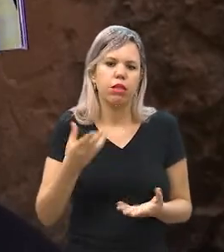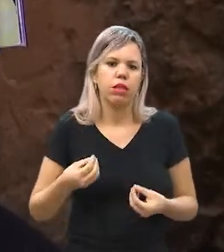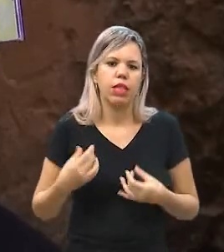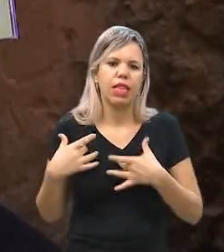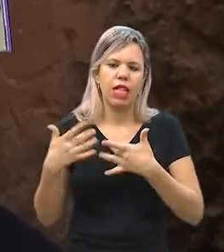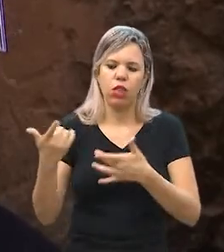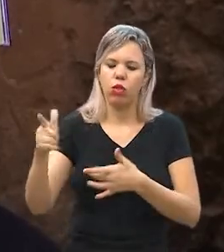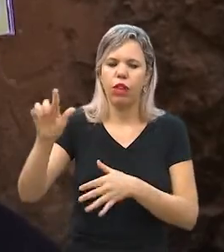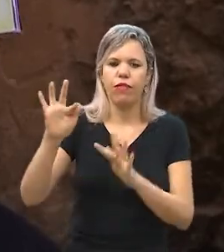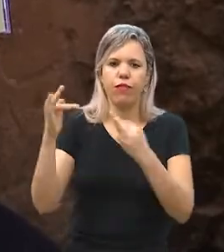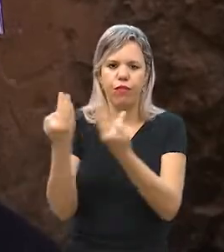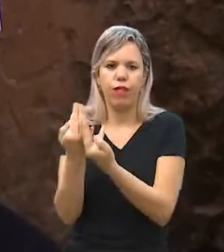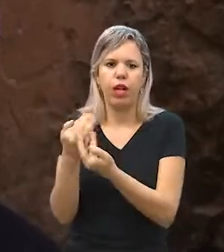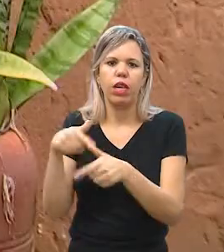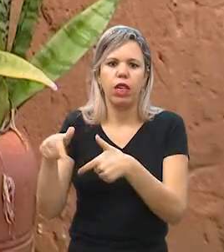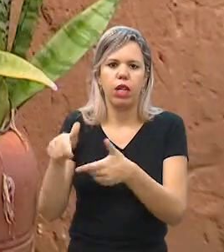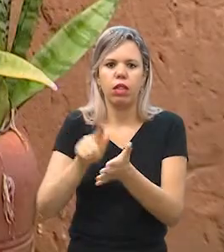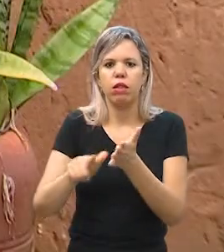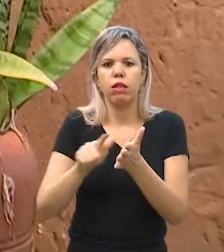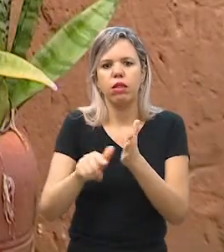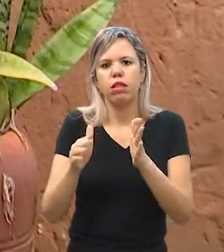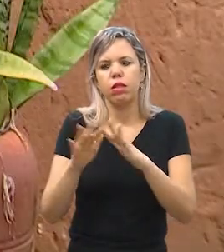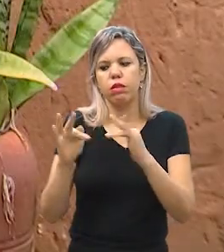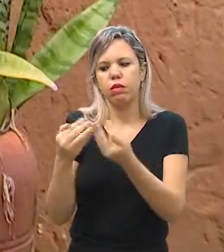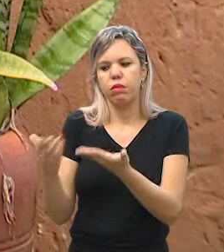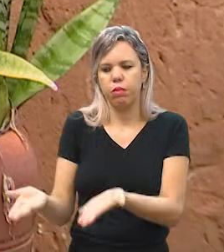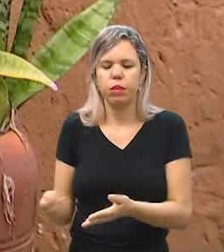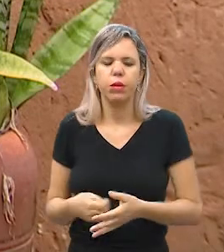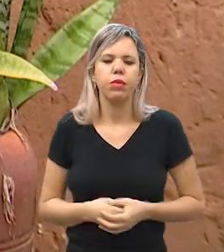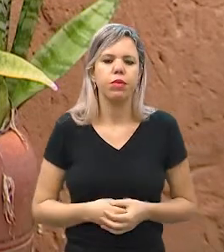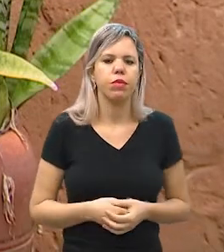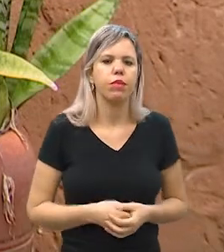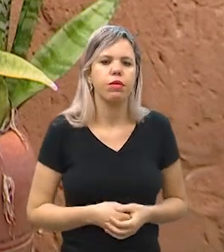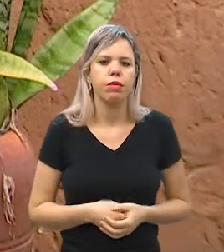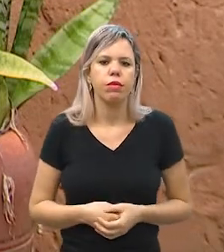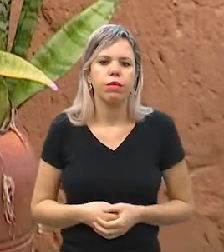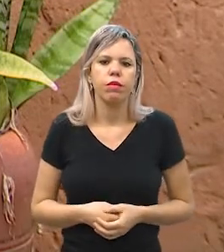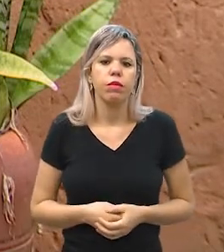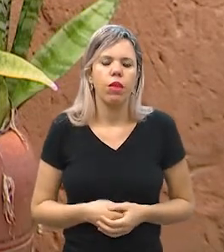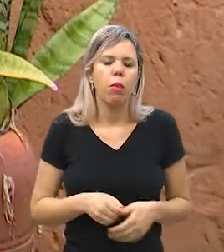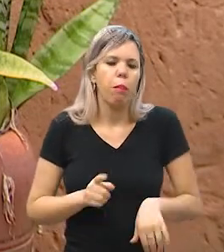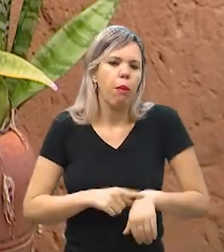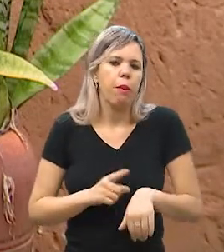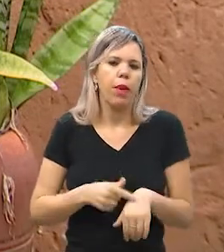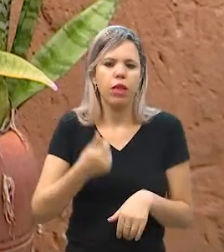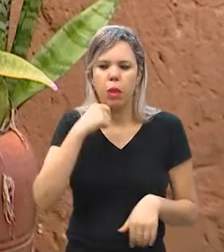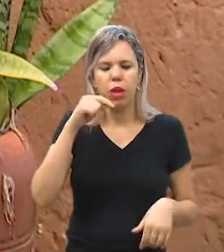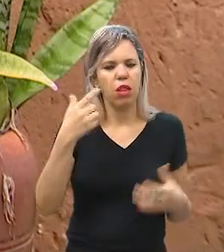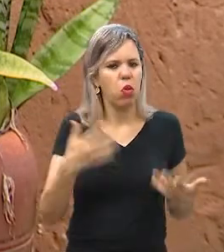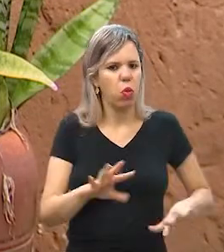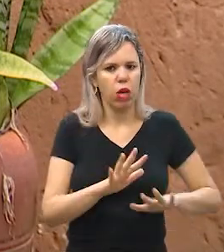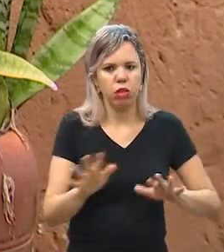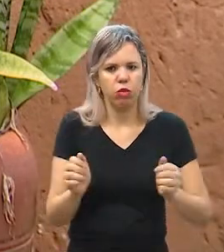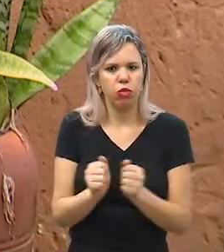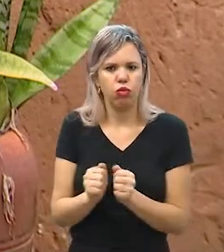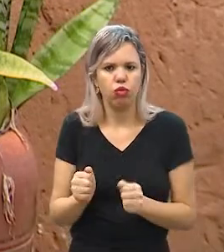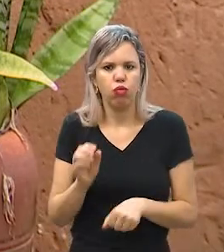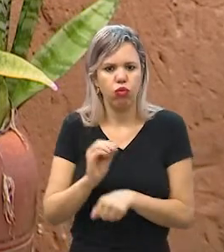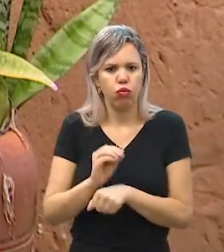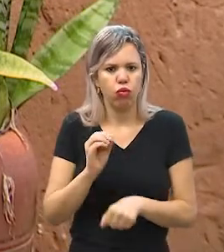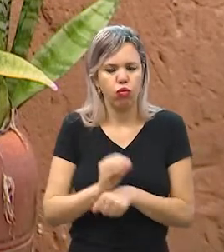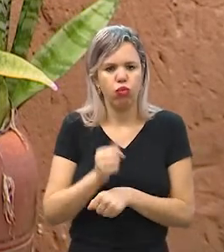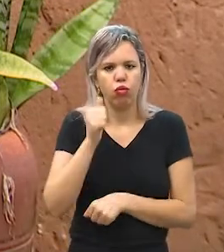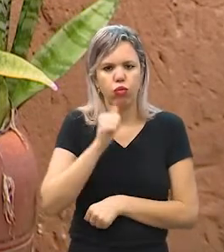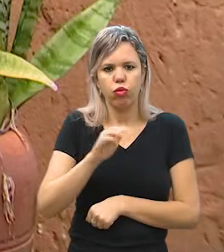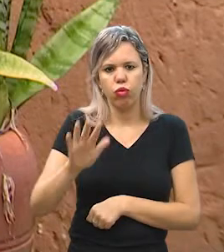uma família para ser trabalhadora doméstica daquela família. E em determinado momento a mãe dela não quis mais aquilo, porque ela cuidava de uma